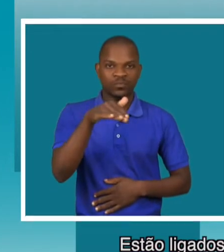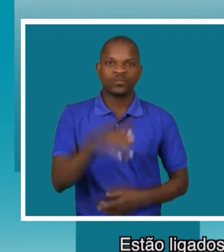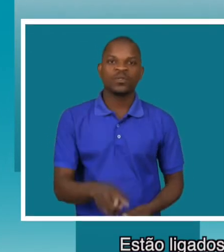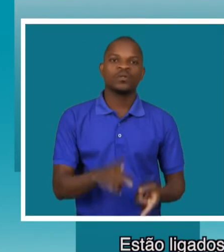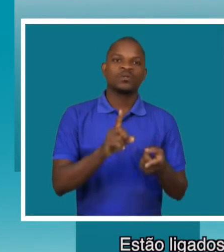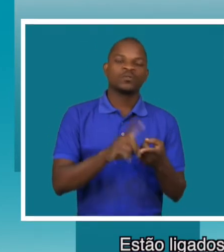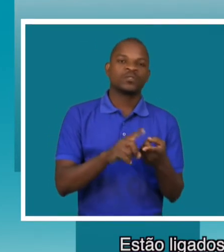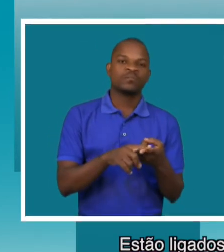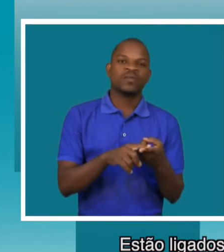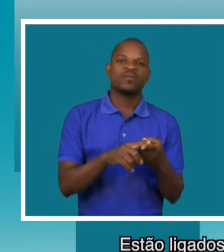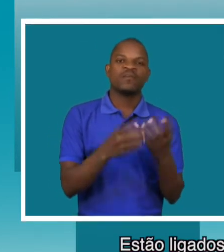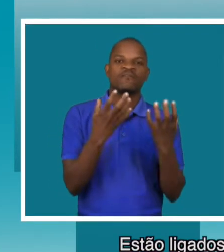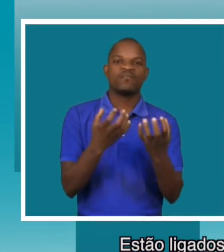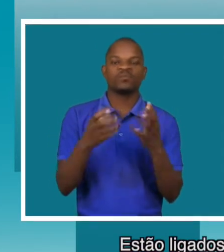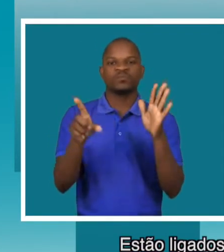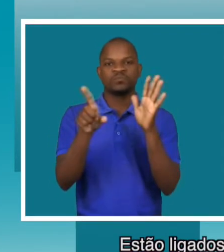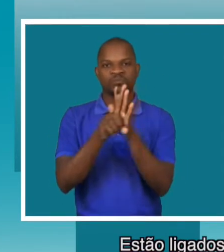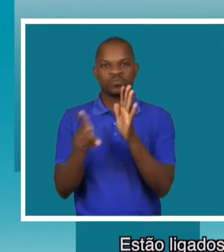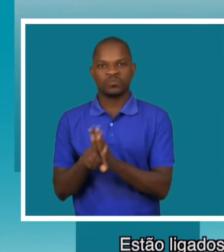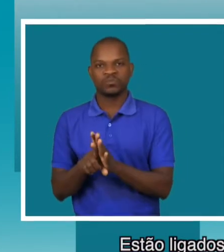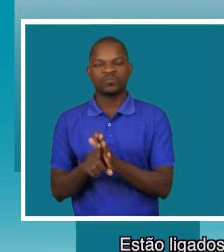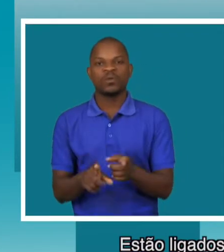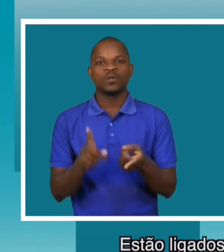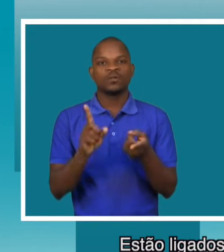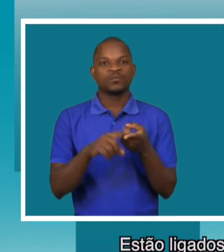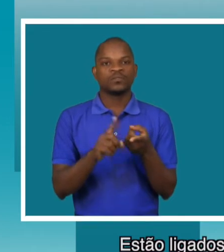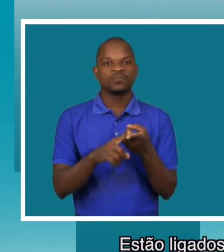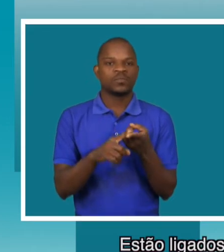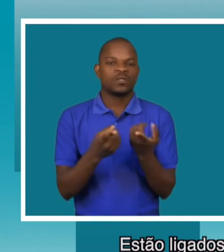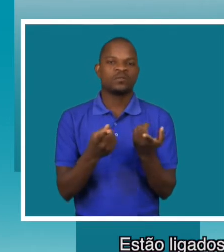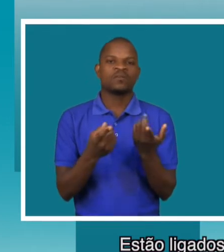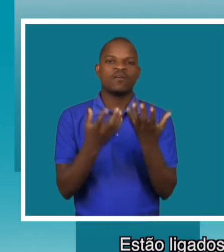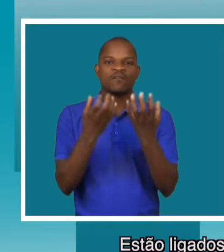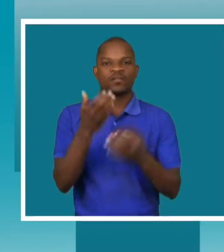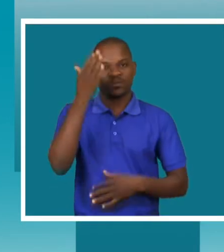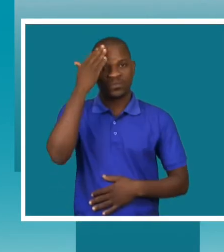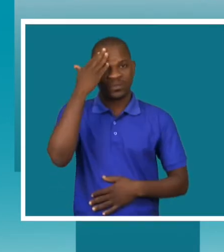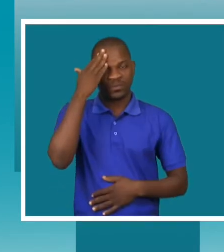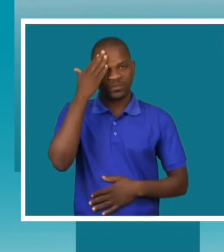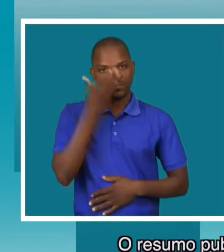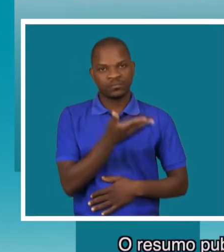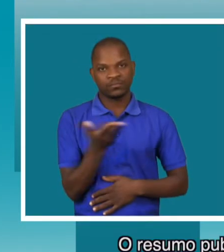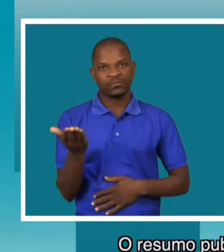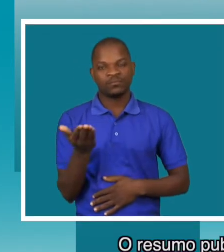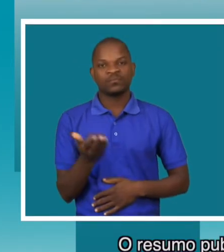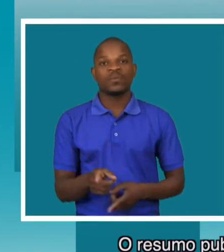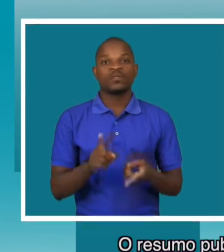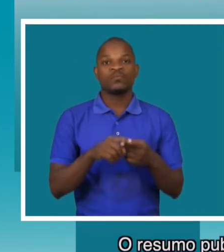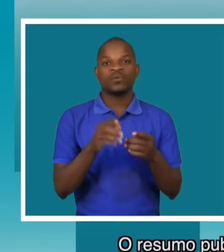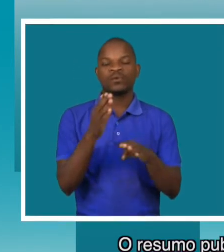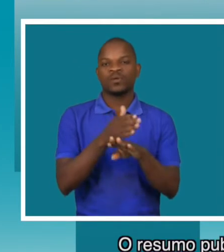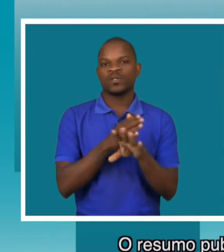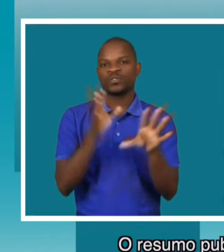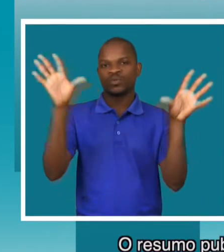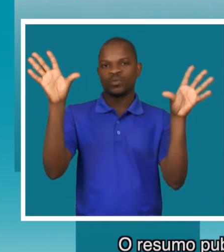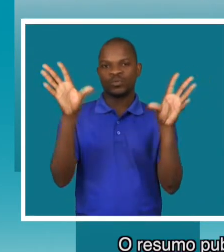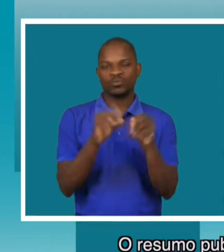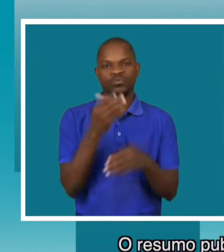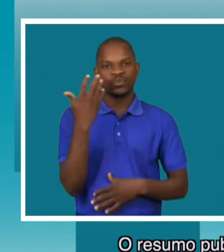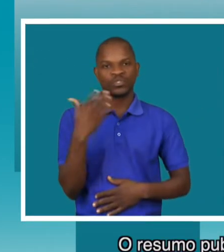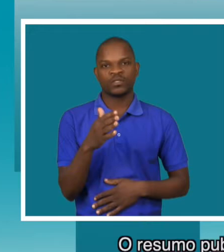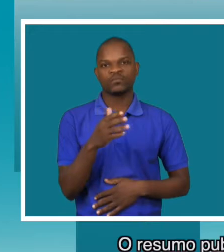encarregamento legal também e ao conhecimento sobre o encarregamento legal. O resumo, publicado em 2015 sobre